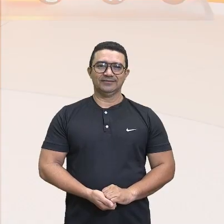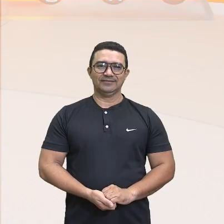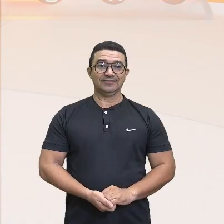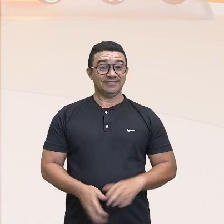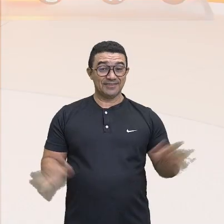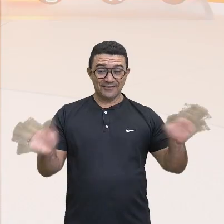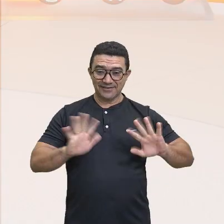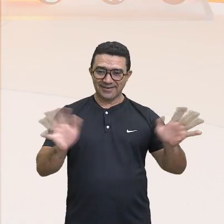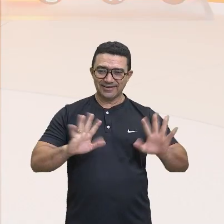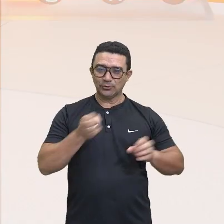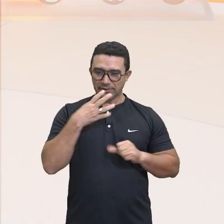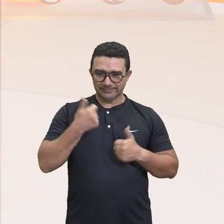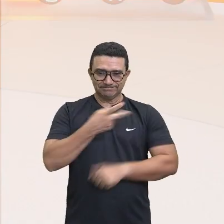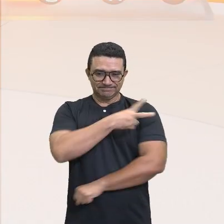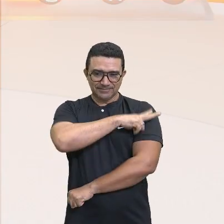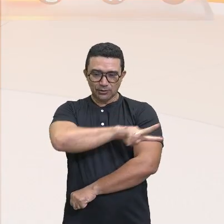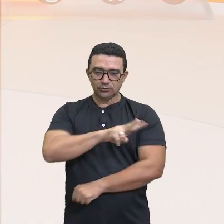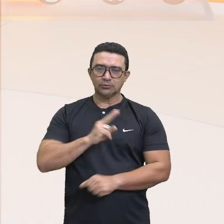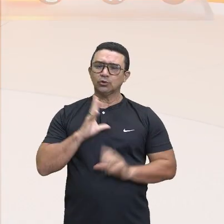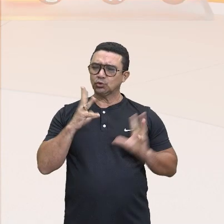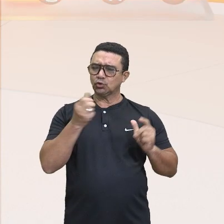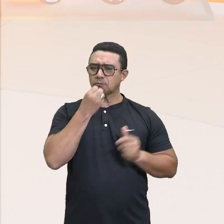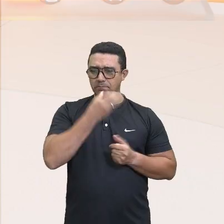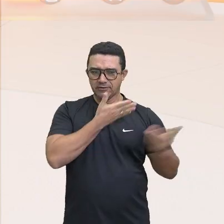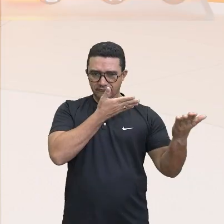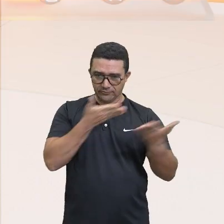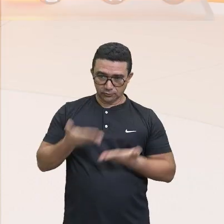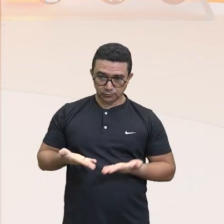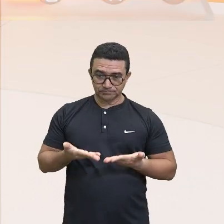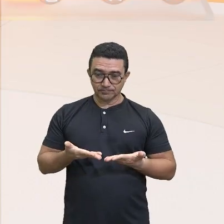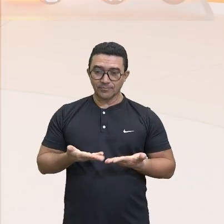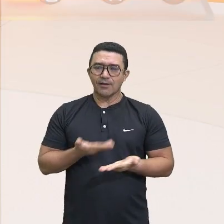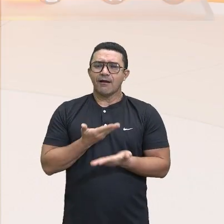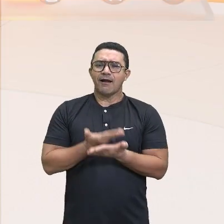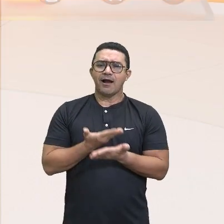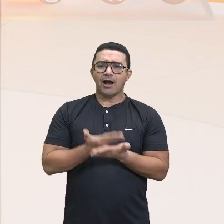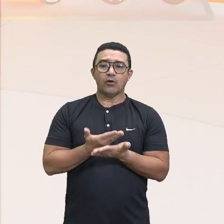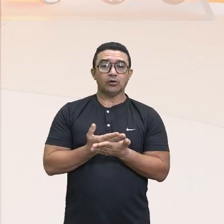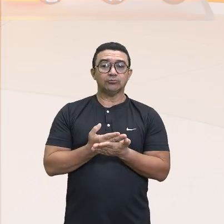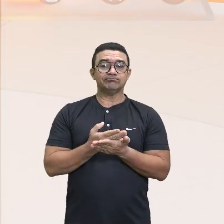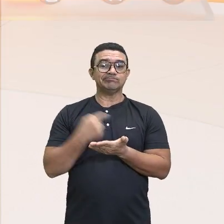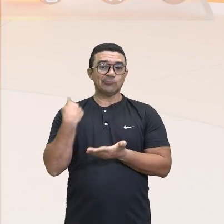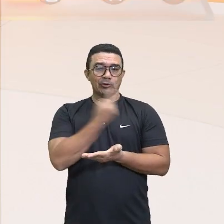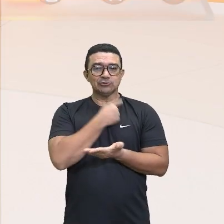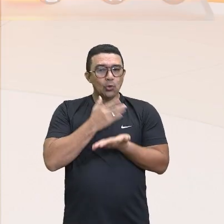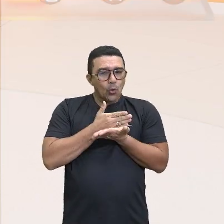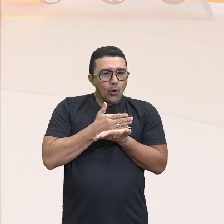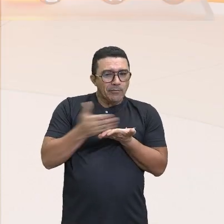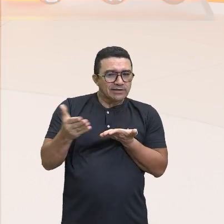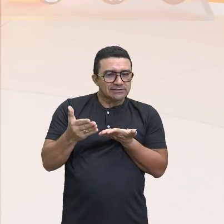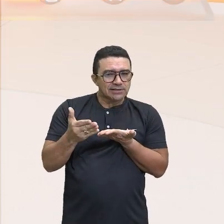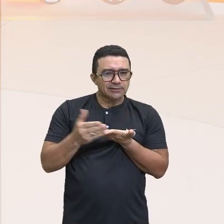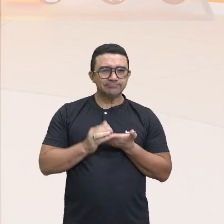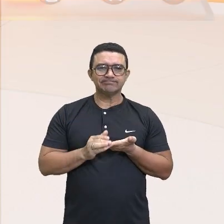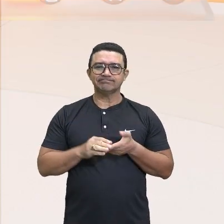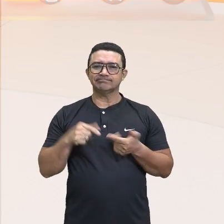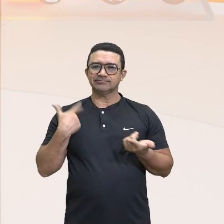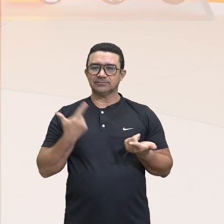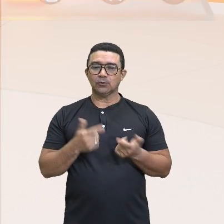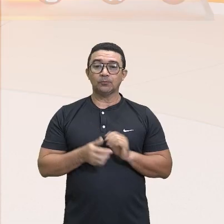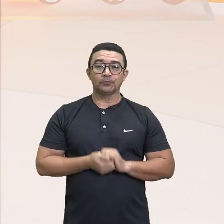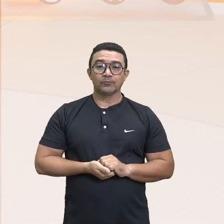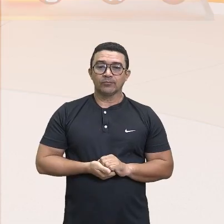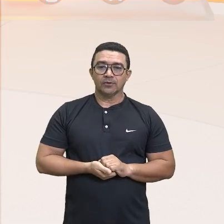E aí, pessoal da segunda série, sejam todos bem-vindos a mais uma aula. Estamos começando, todo esse percurso de aulas